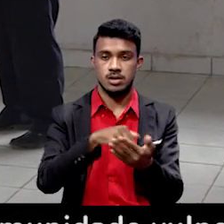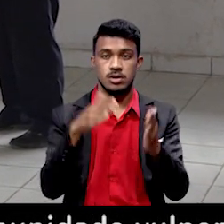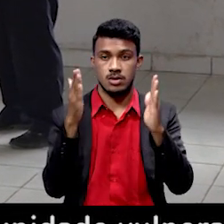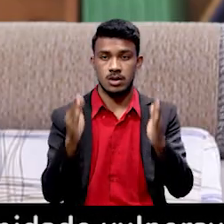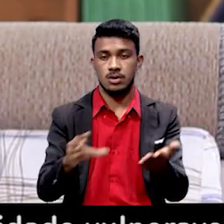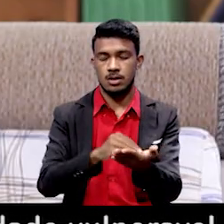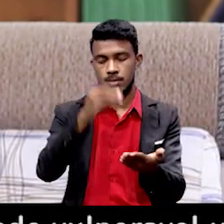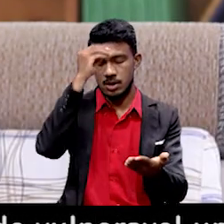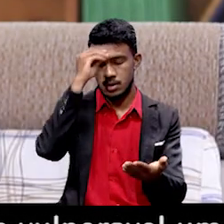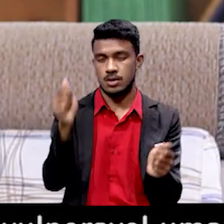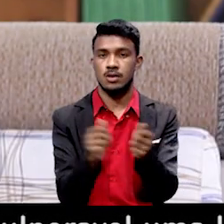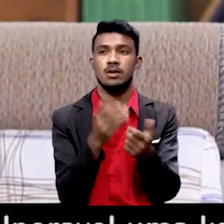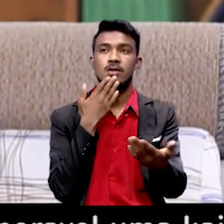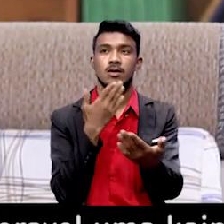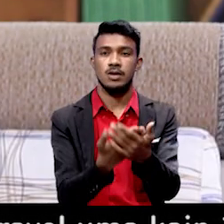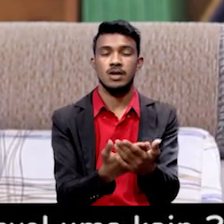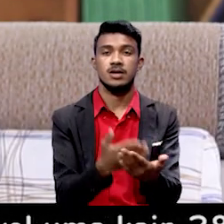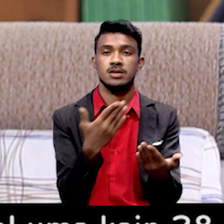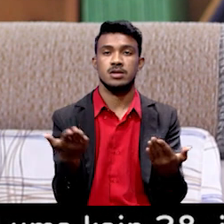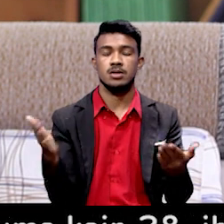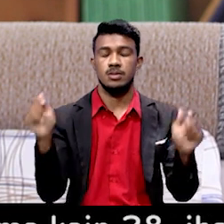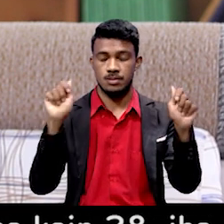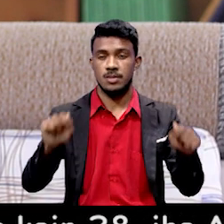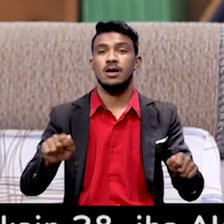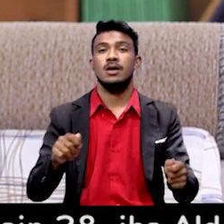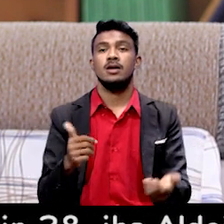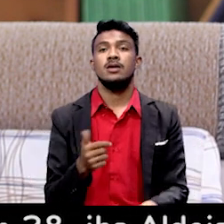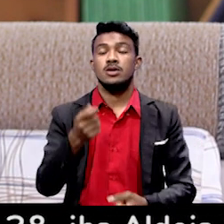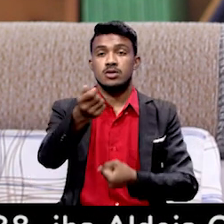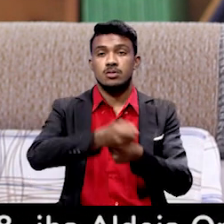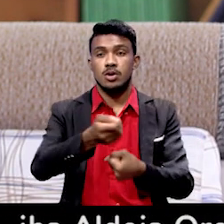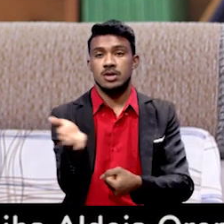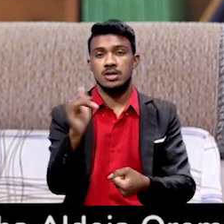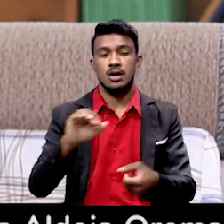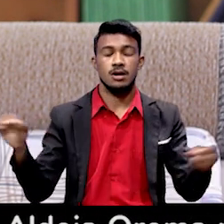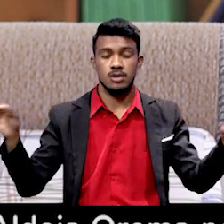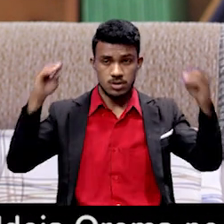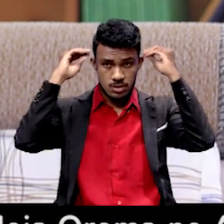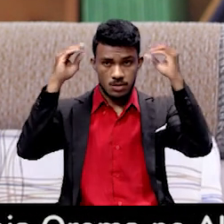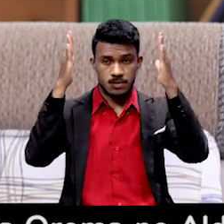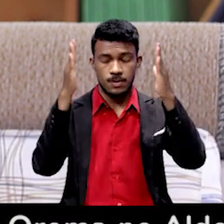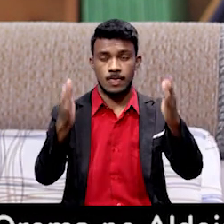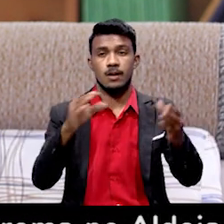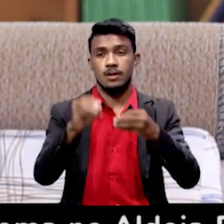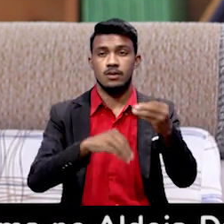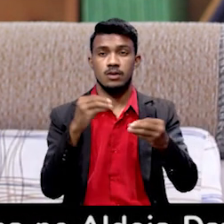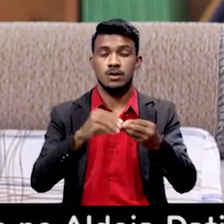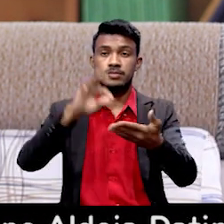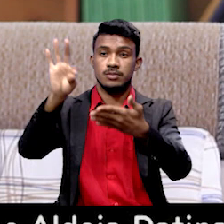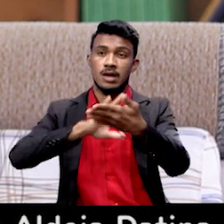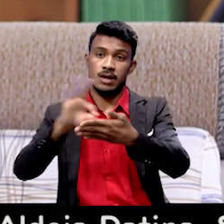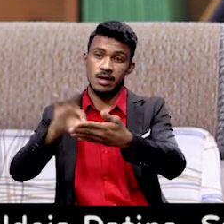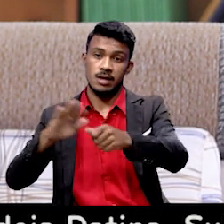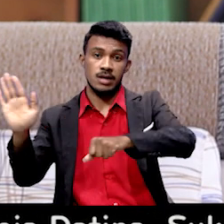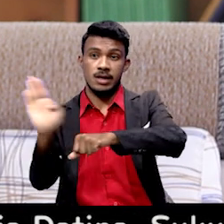facilidade mos tem que suporta sira facilidade laos de conoba professor saquer que quadro estudante de cor depois